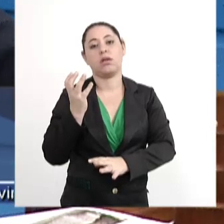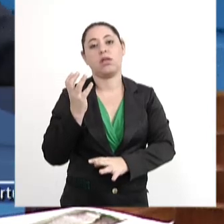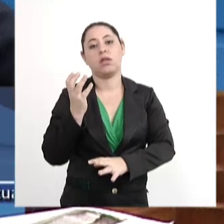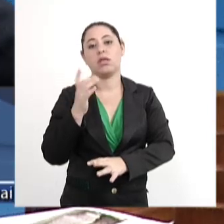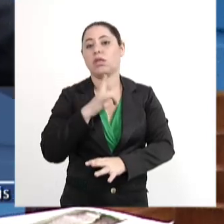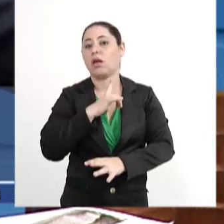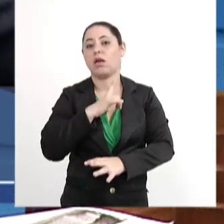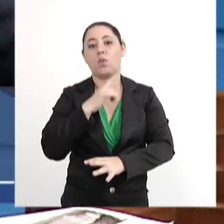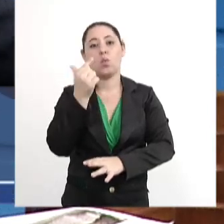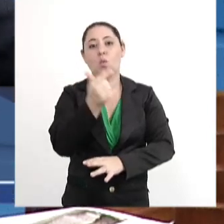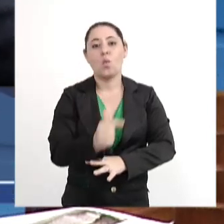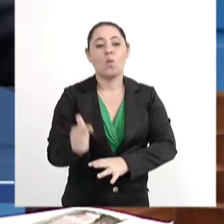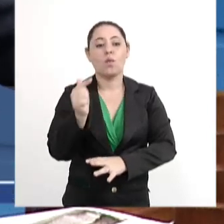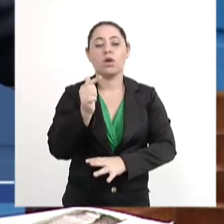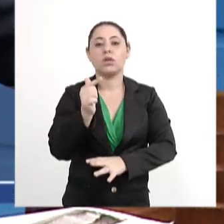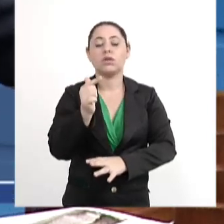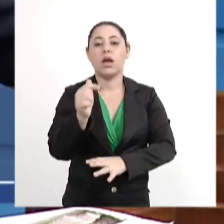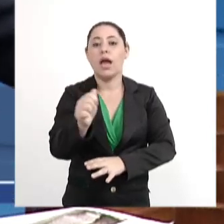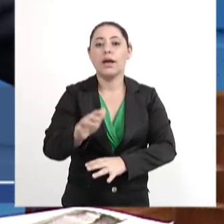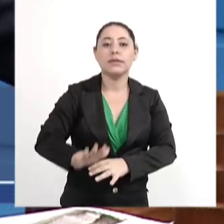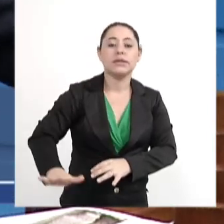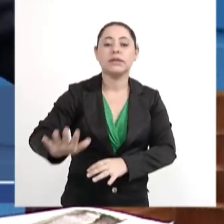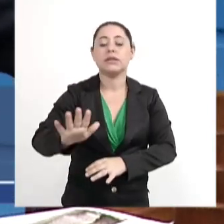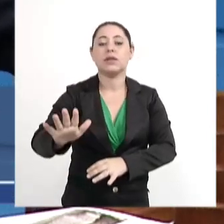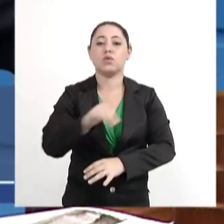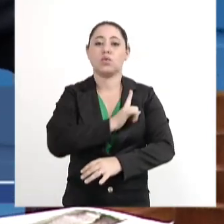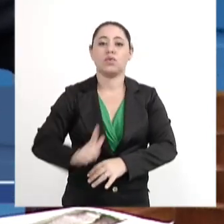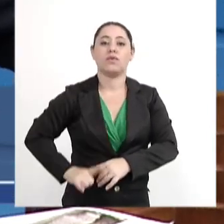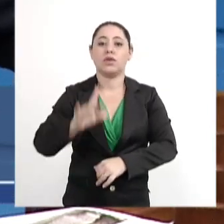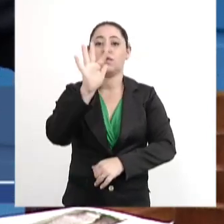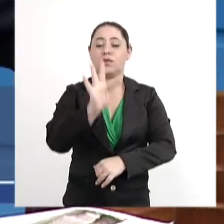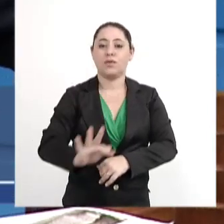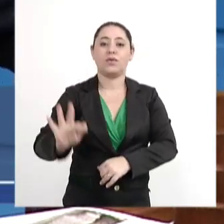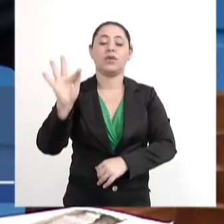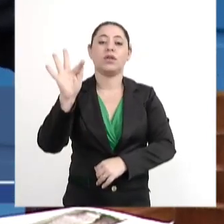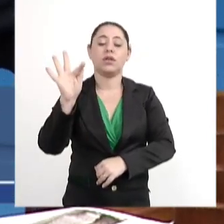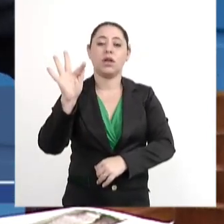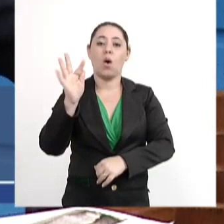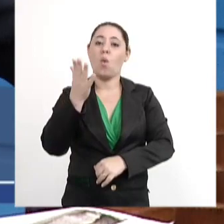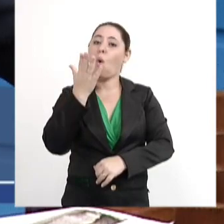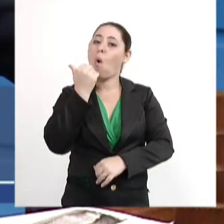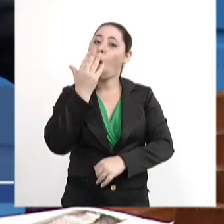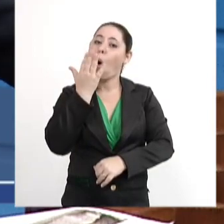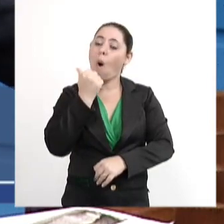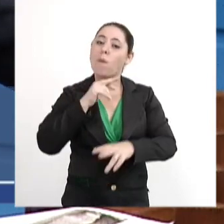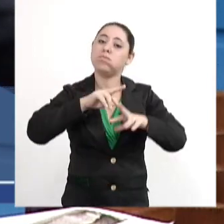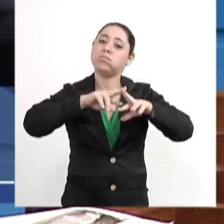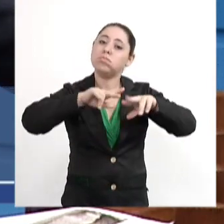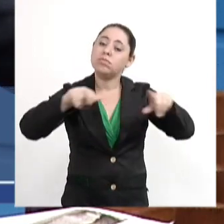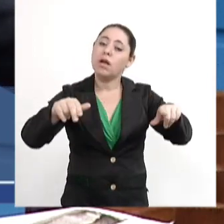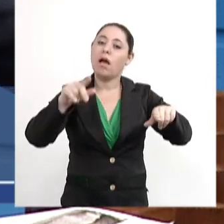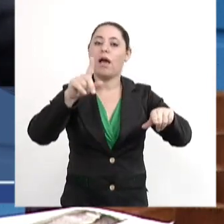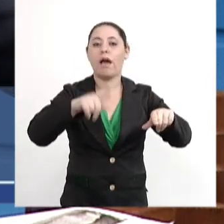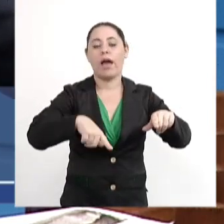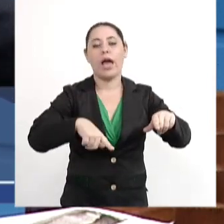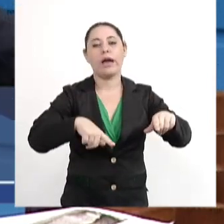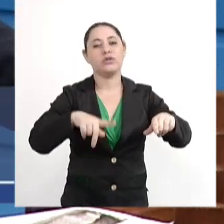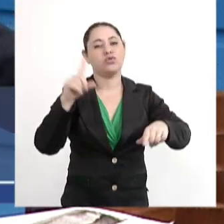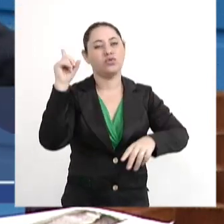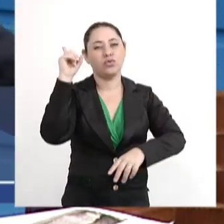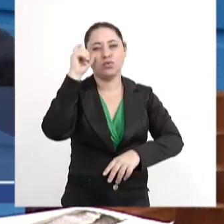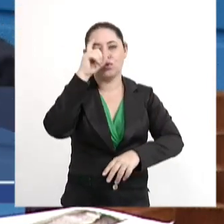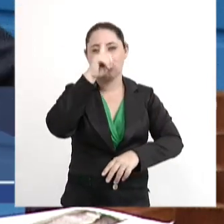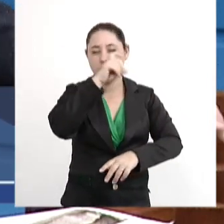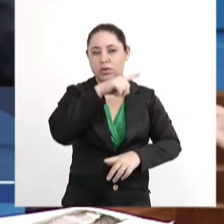não têm a assistência do governo federal em relação à sua alimentação. É uma situação